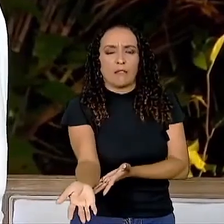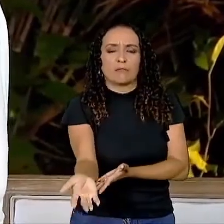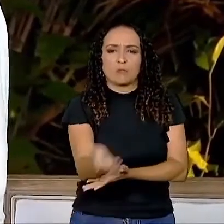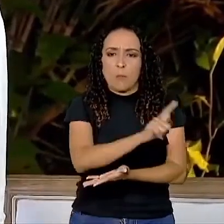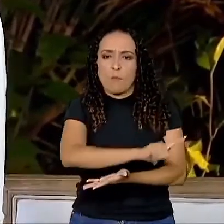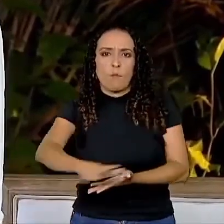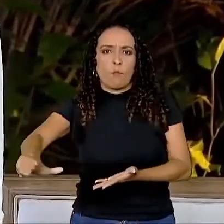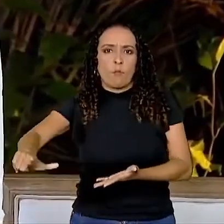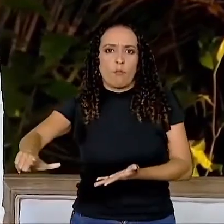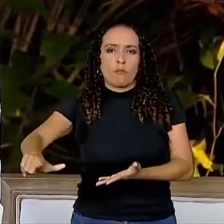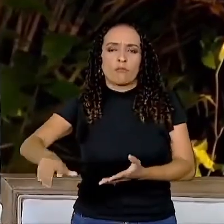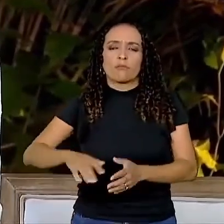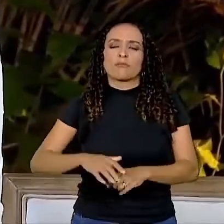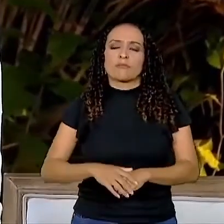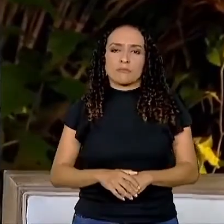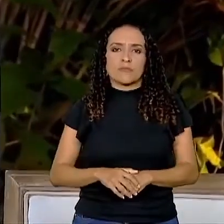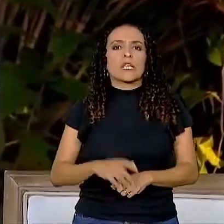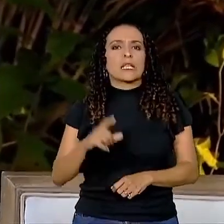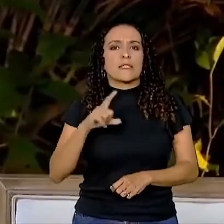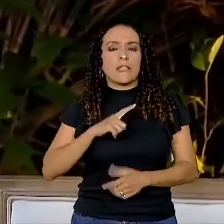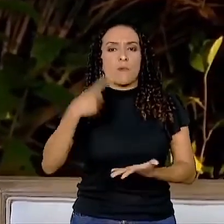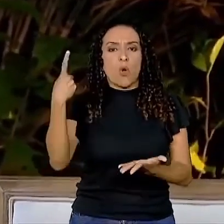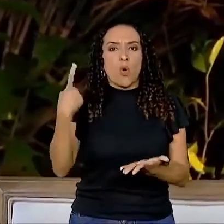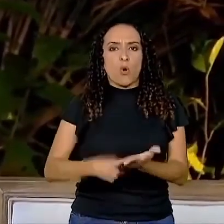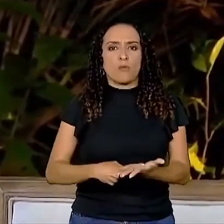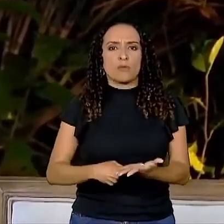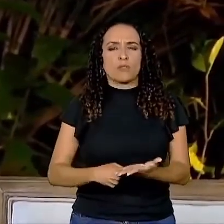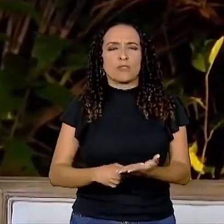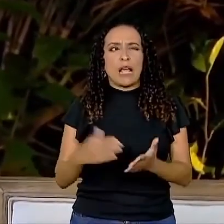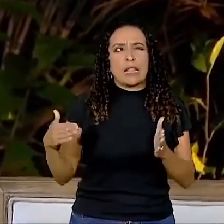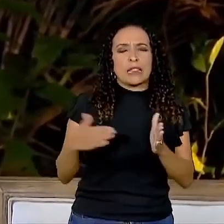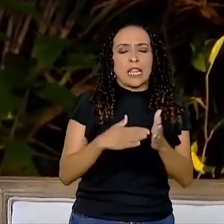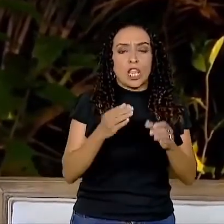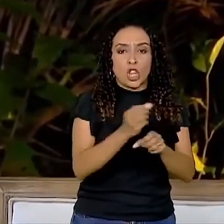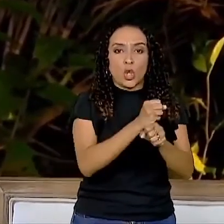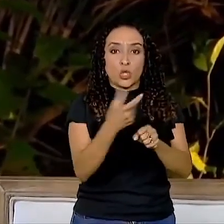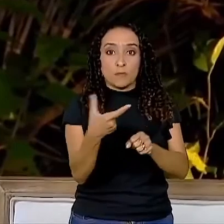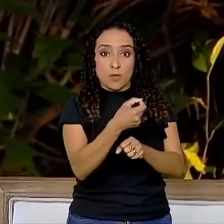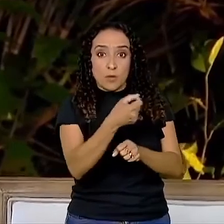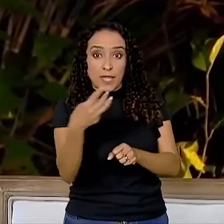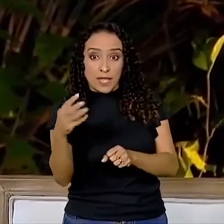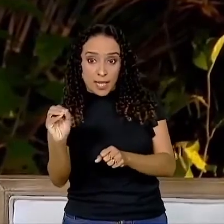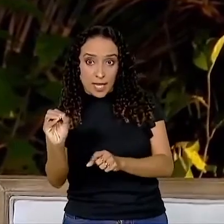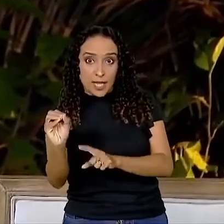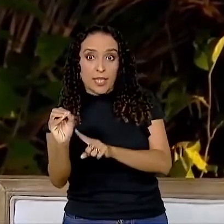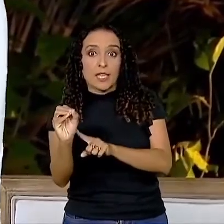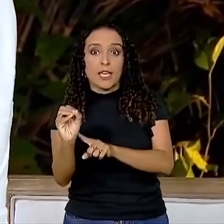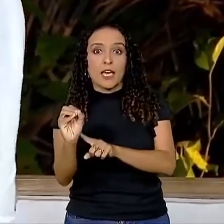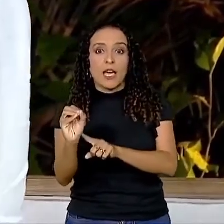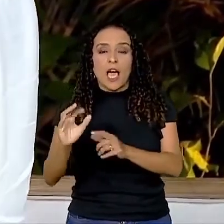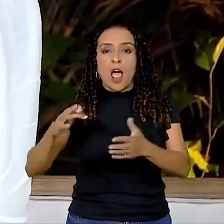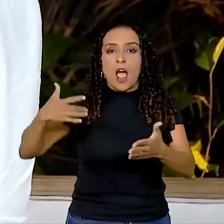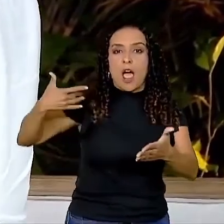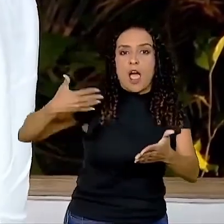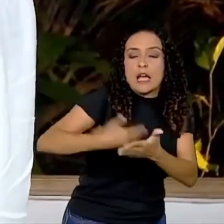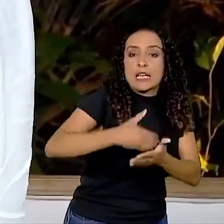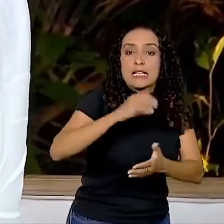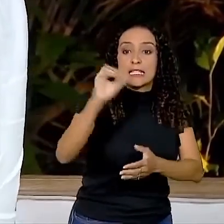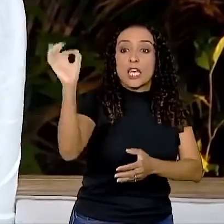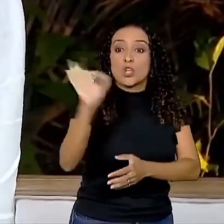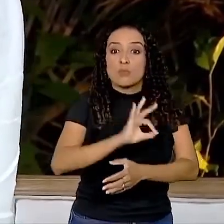Nós temos um compromisso de até 2030 chegarmos a 0%